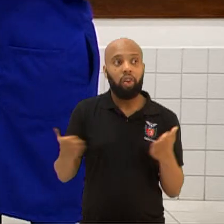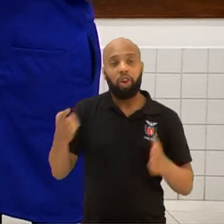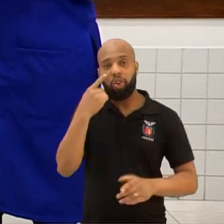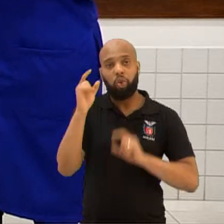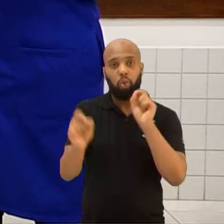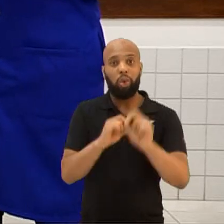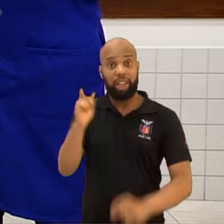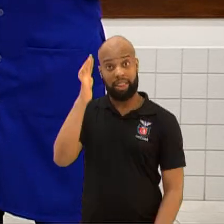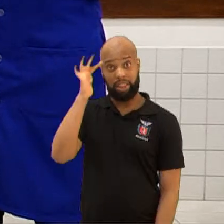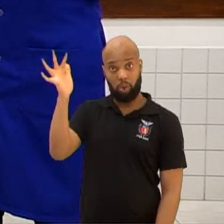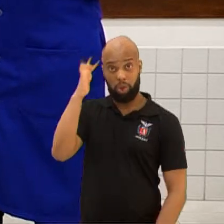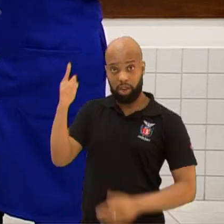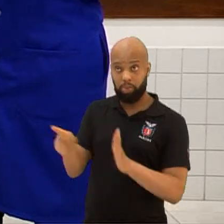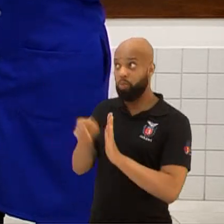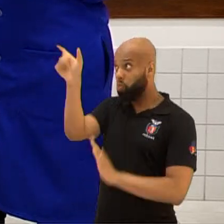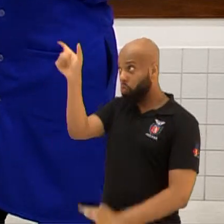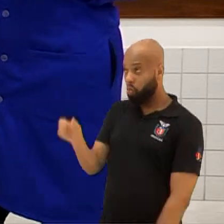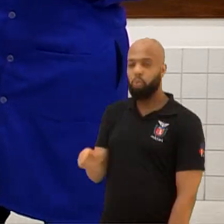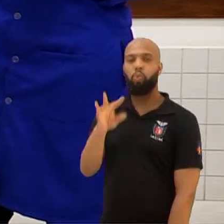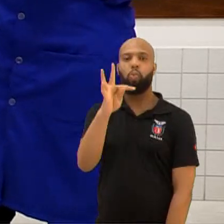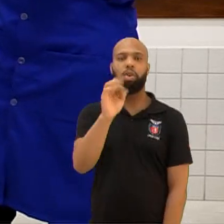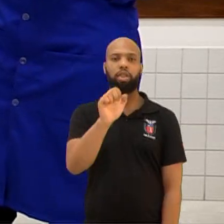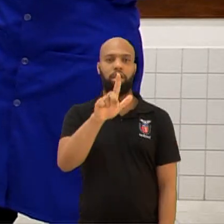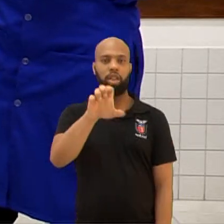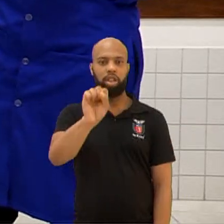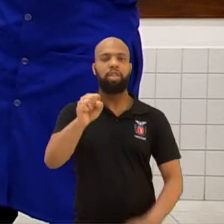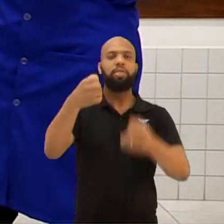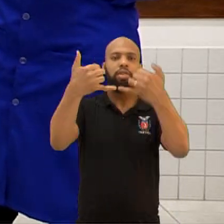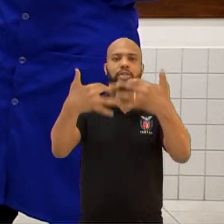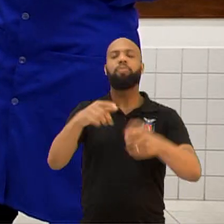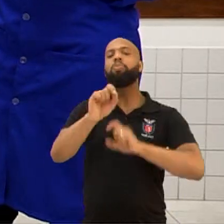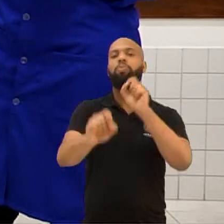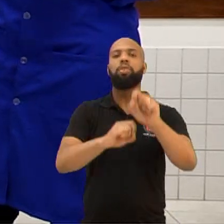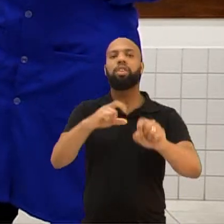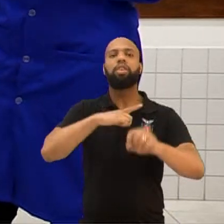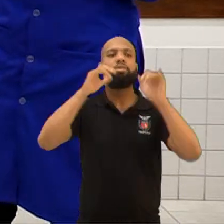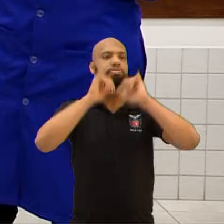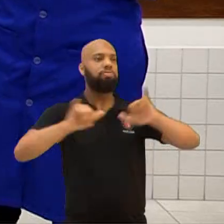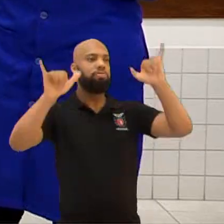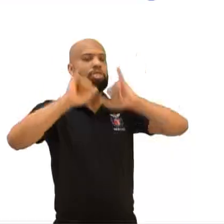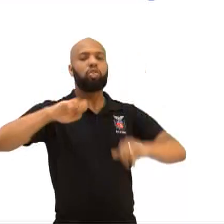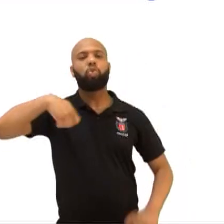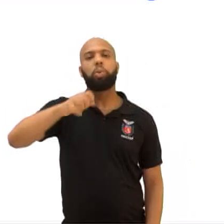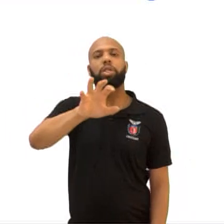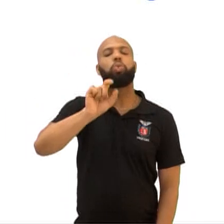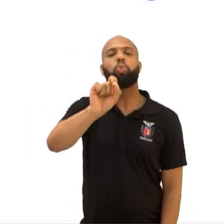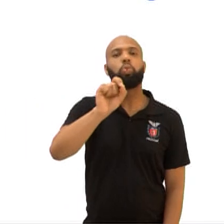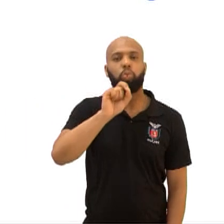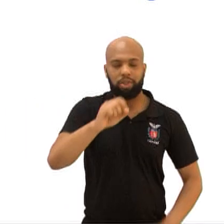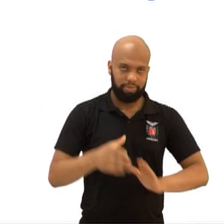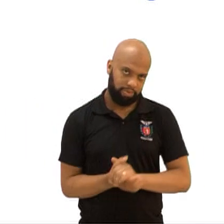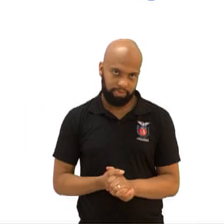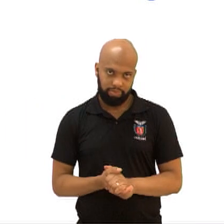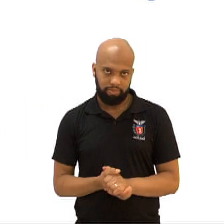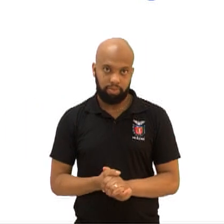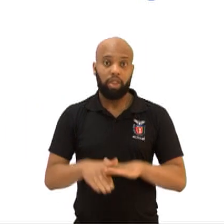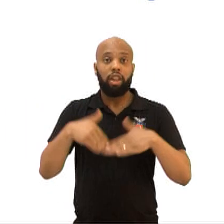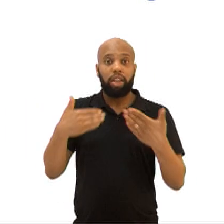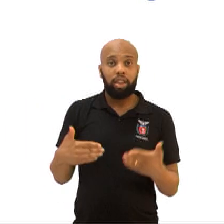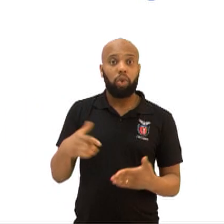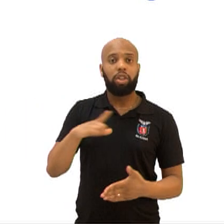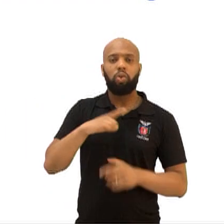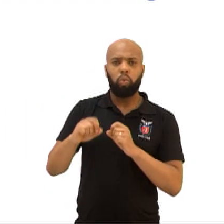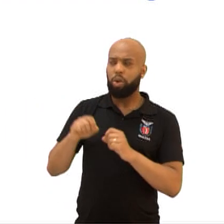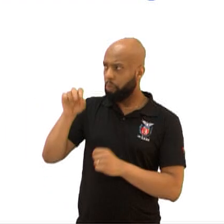a teoria de Thales fala, né, Suelen? O que é o teorema de Thales, o enunciado desse teorema, né? O enunciado do teorema, gostaria de